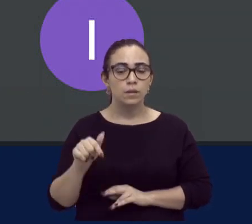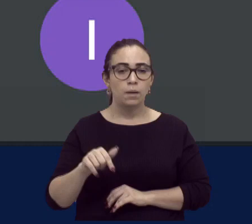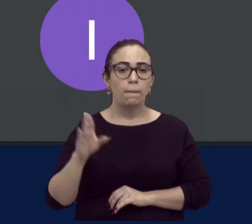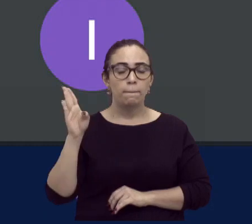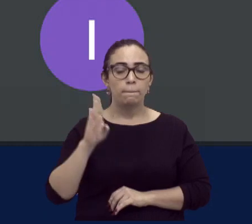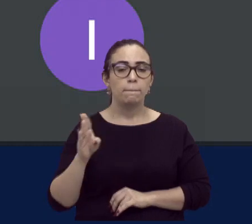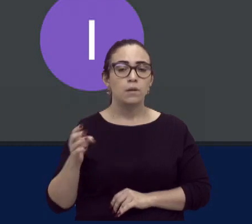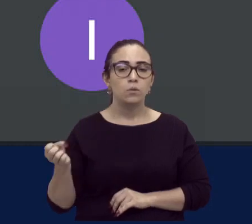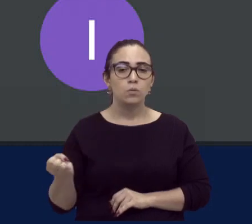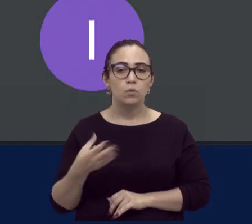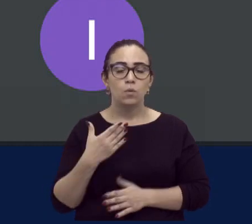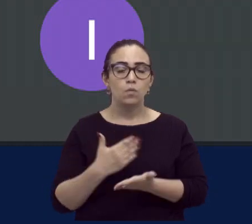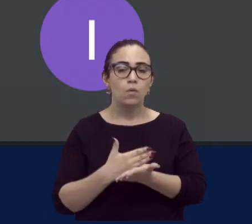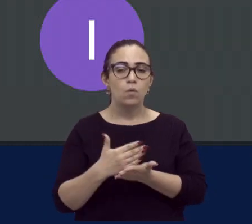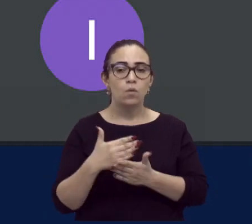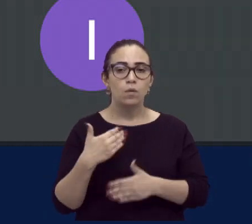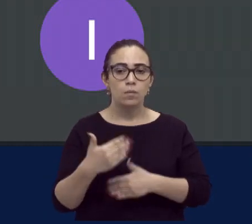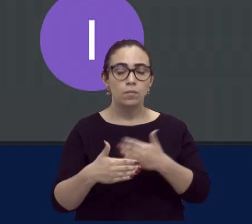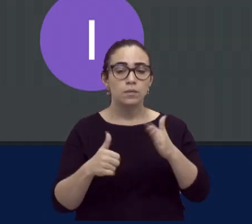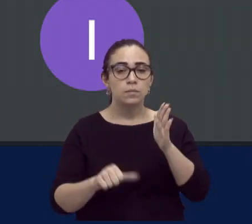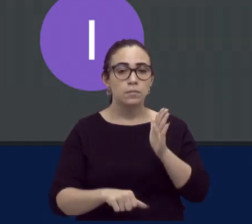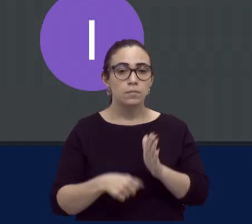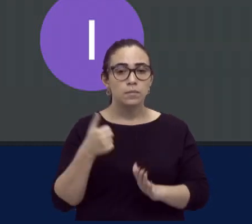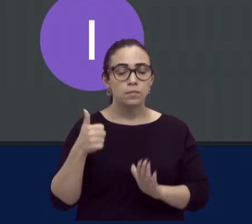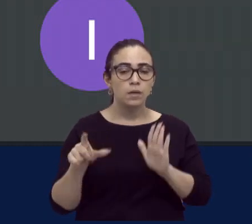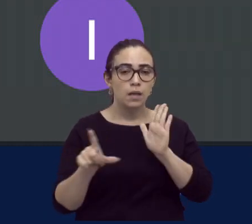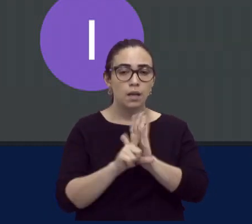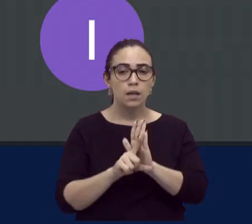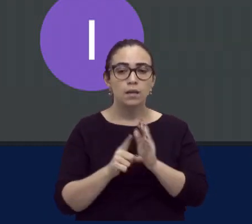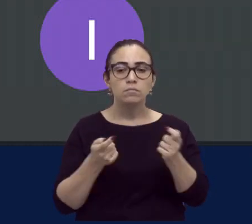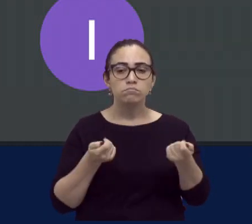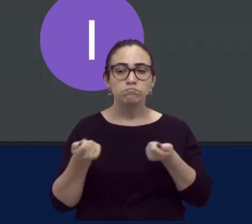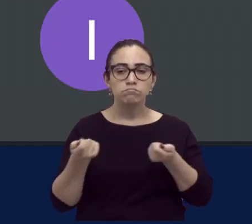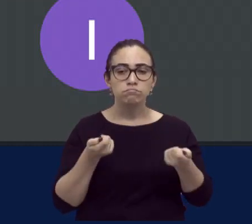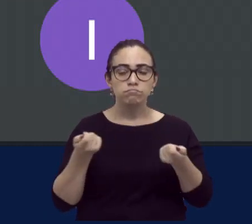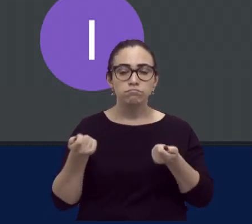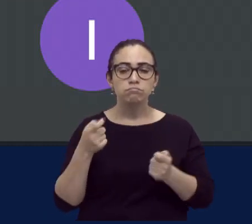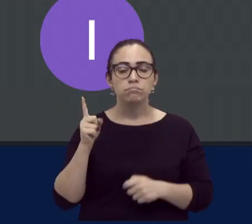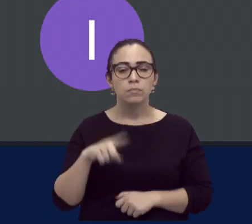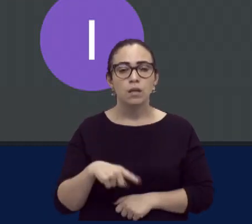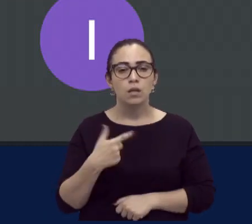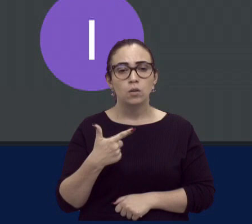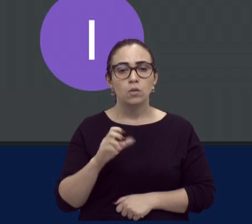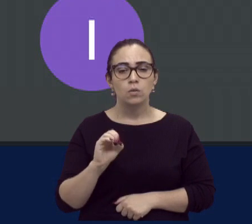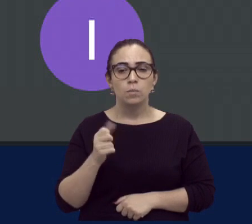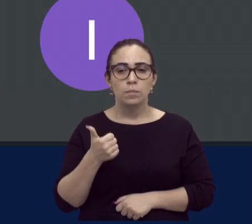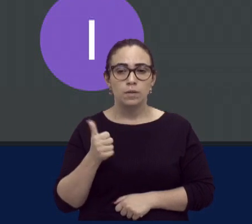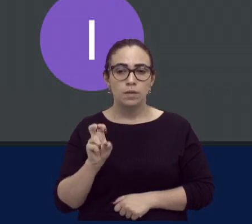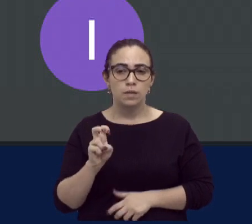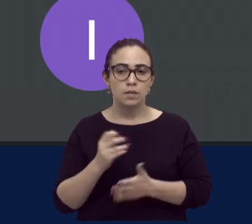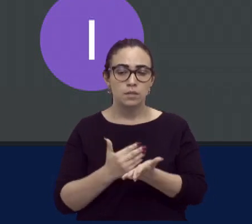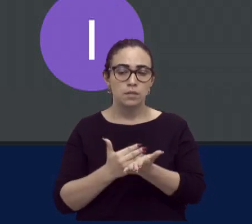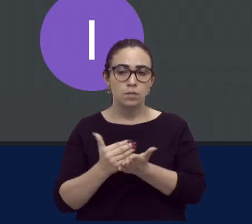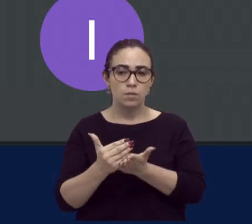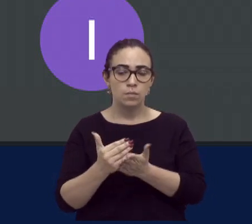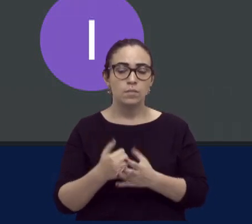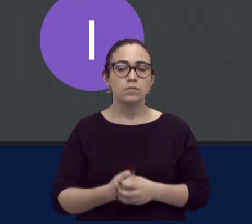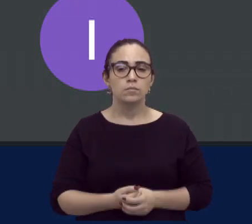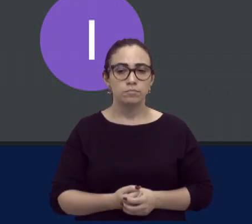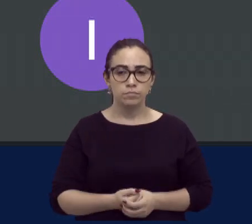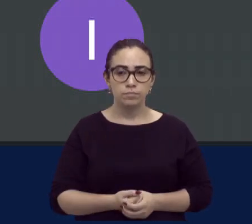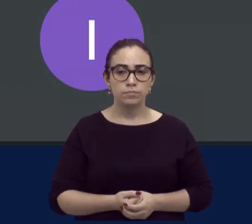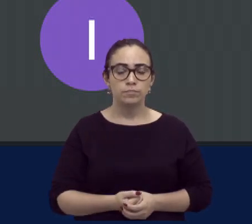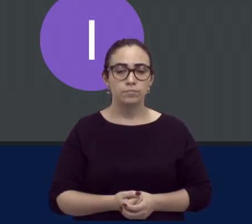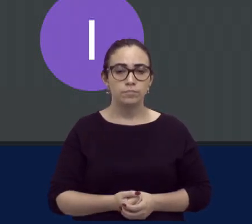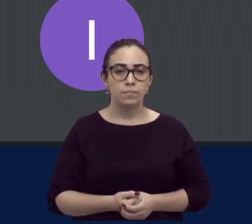novo. A primeira lei de mediação, ela vem de 2015. Eu diria